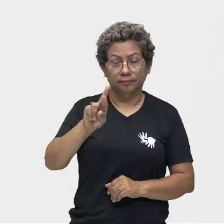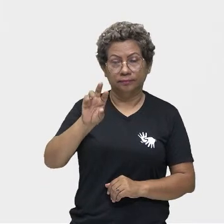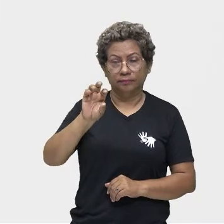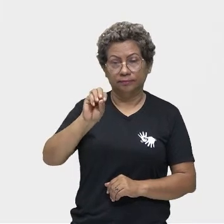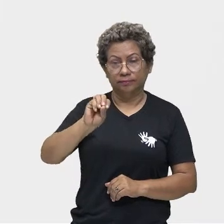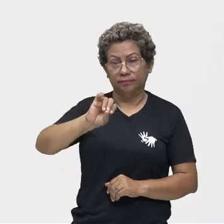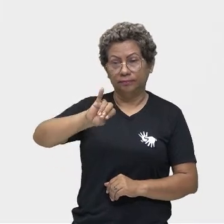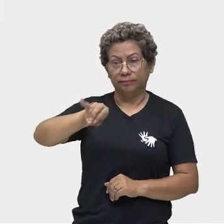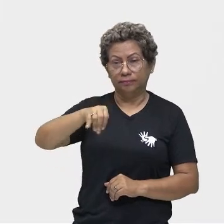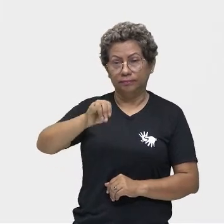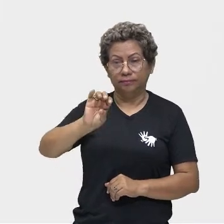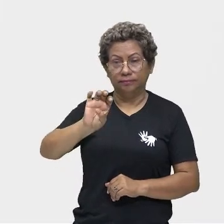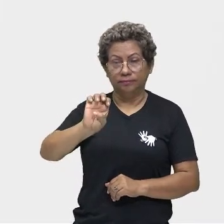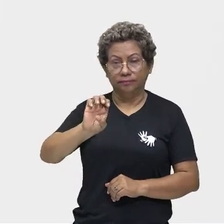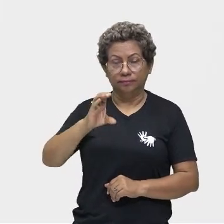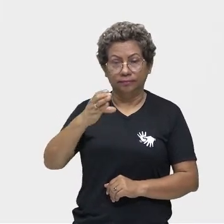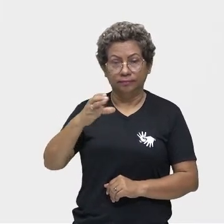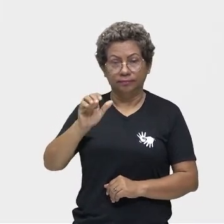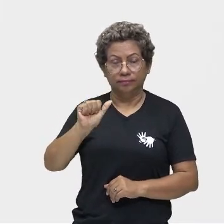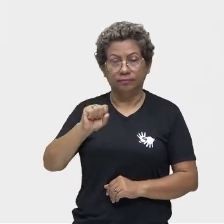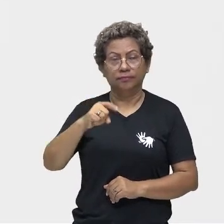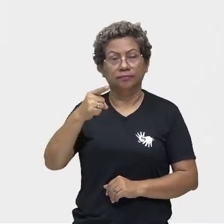18.